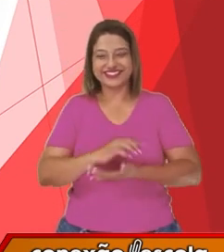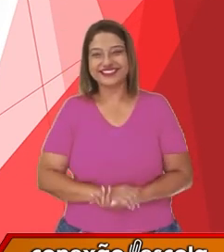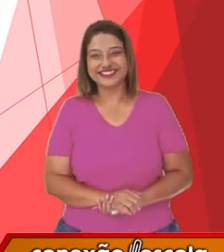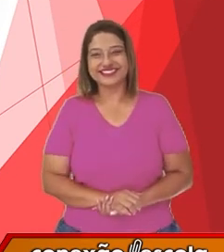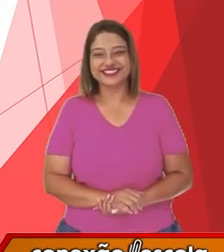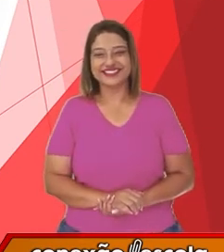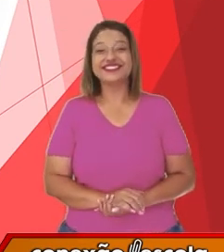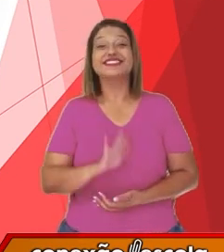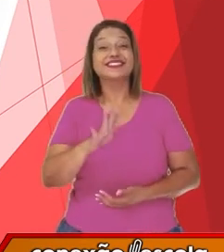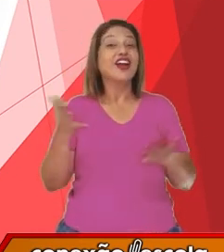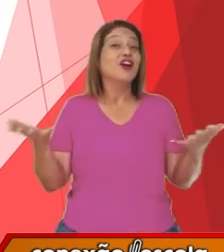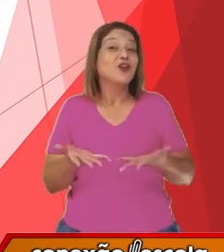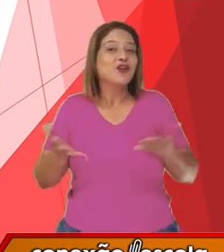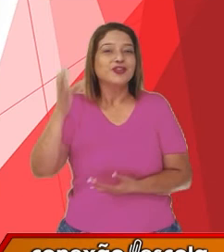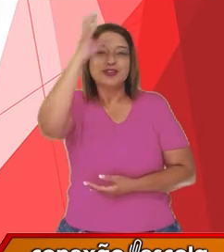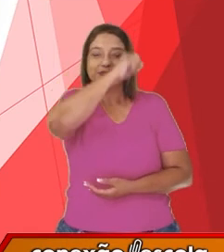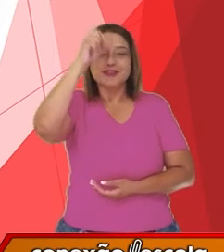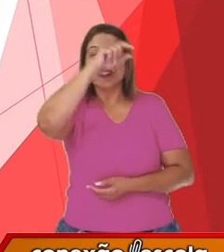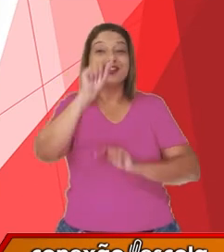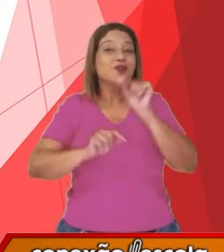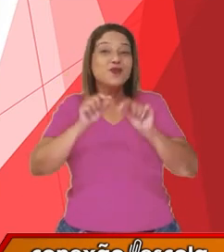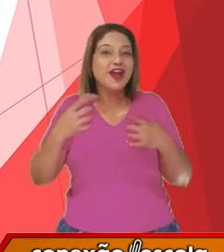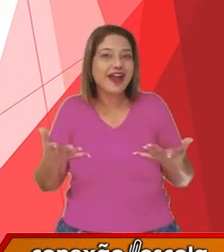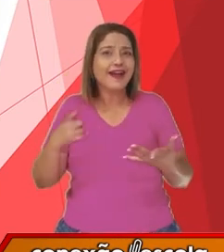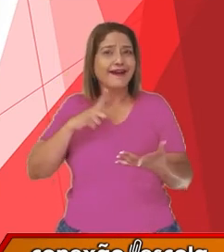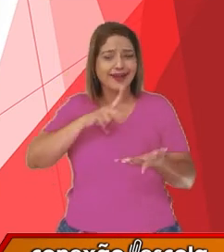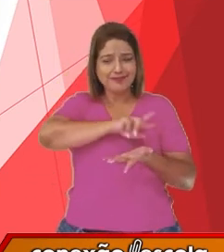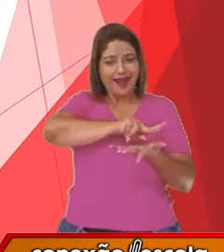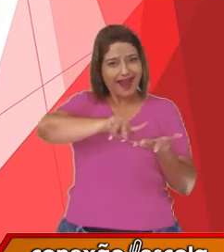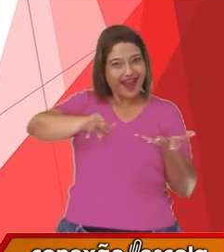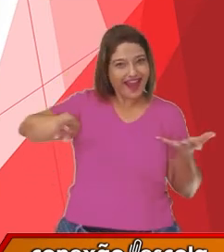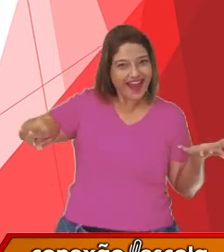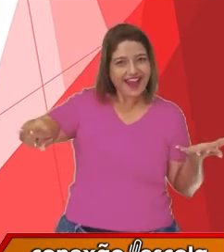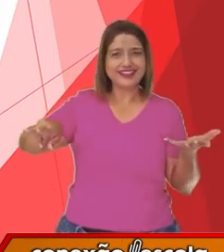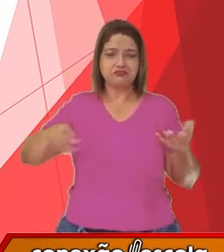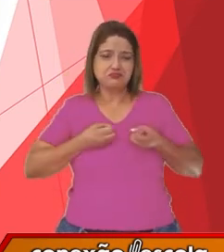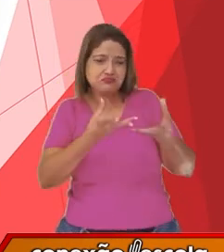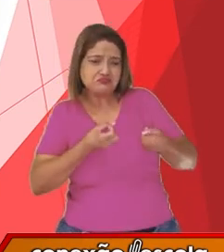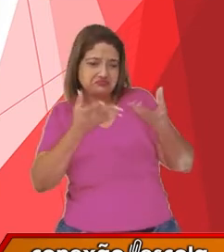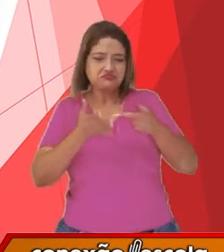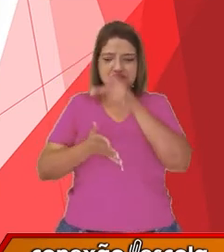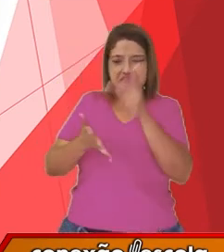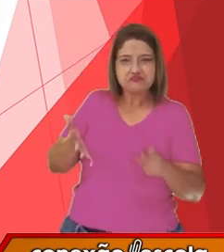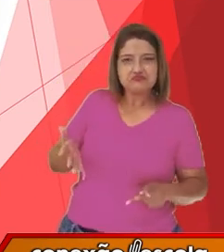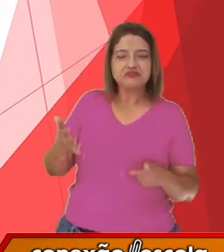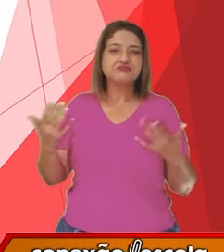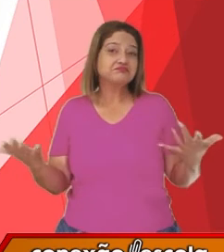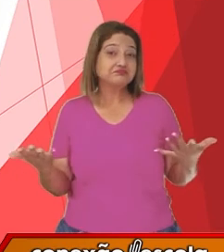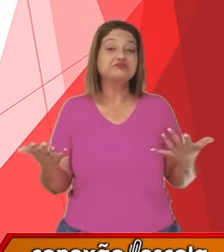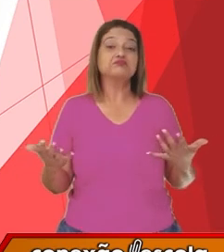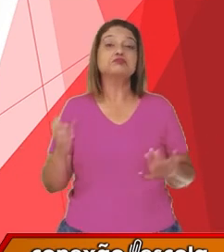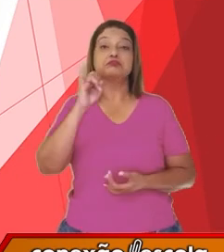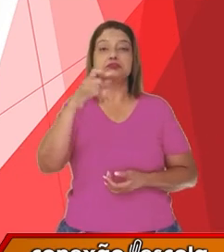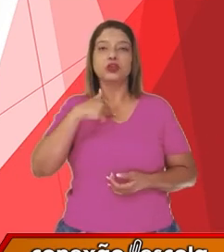O que nós aprendemos hoje? Tanto de coisa! Poema, poesia, como eu